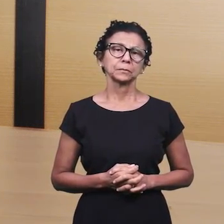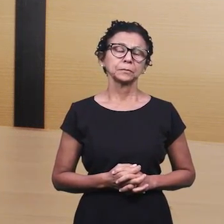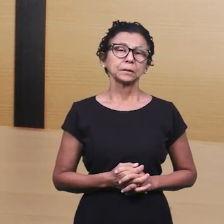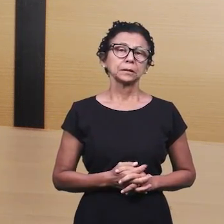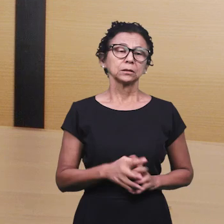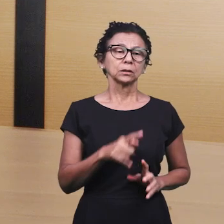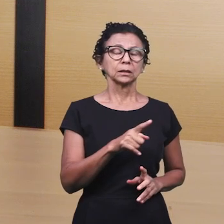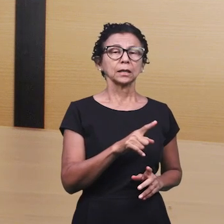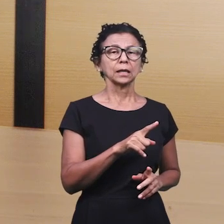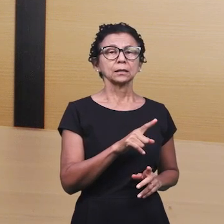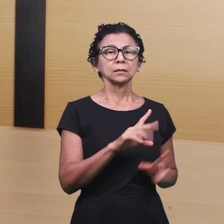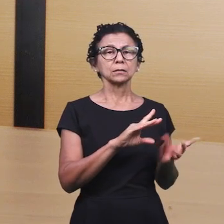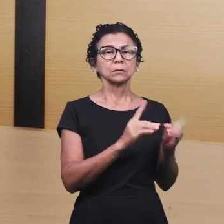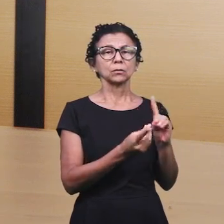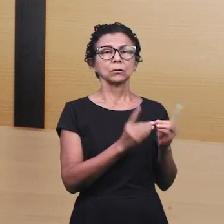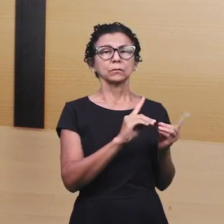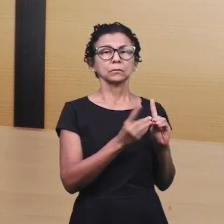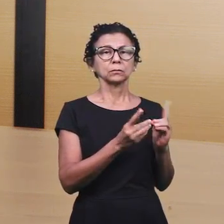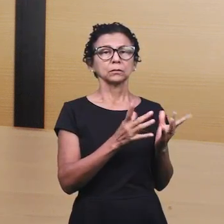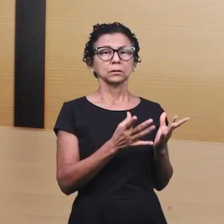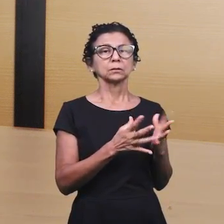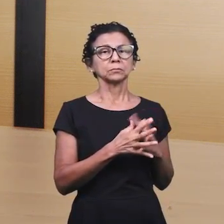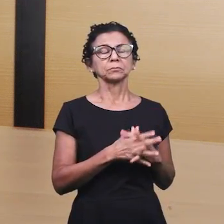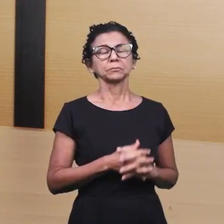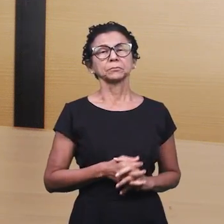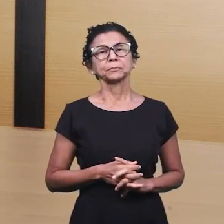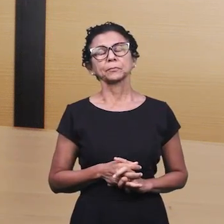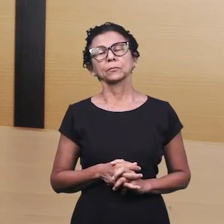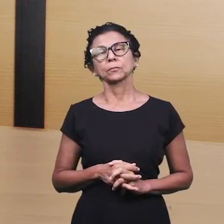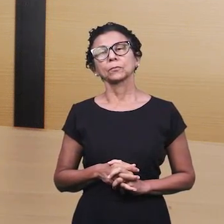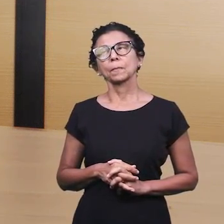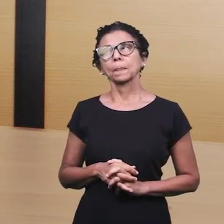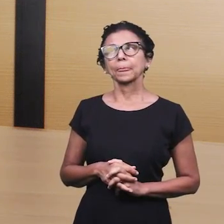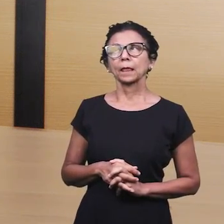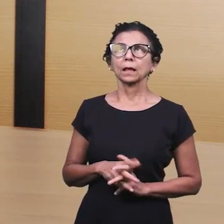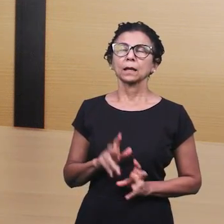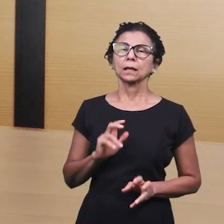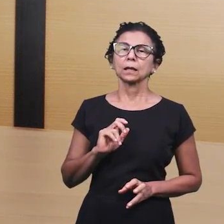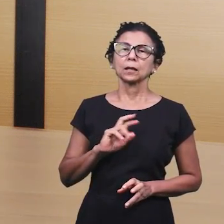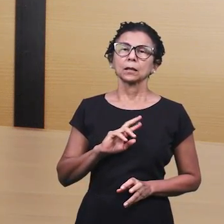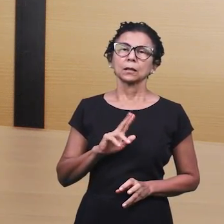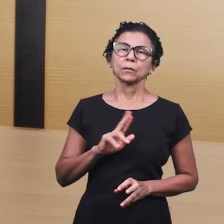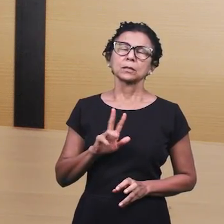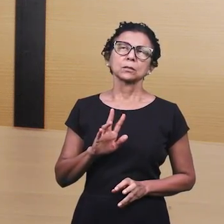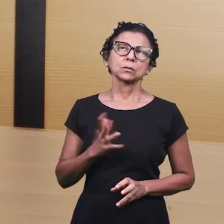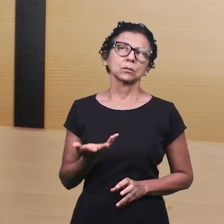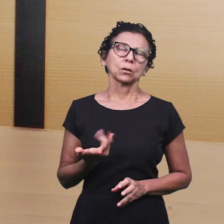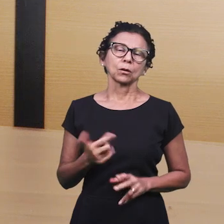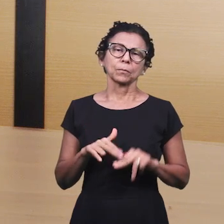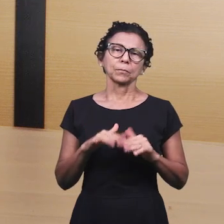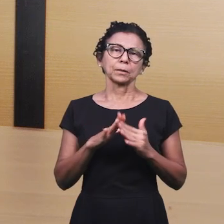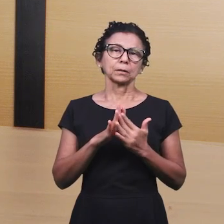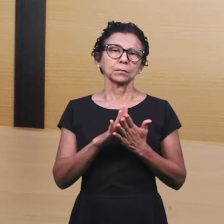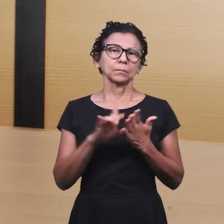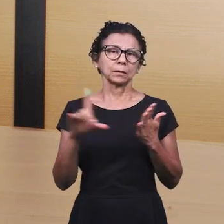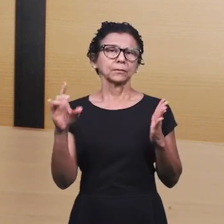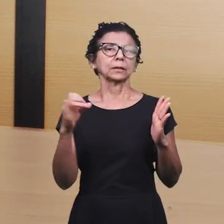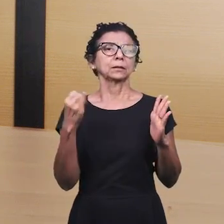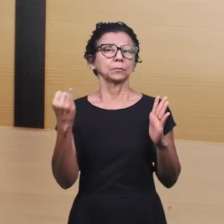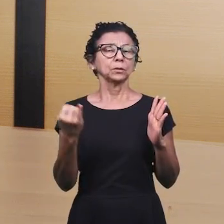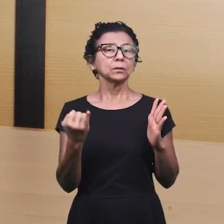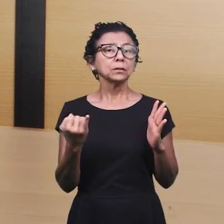Podemos dizer, né, com não só pela questão da palavra, que